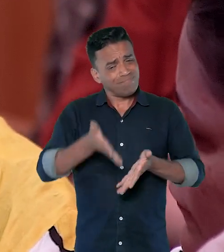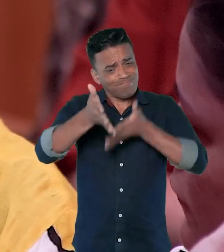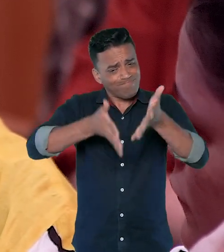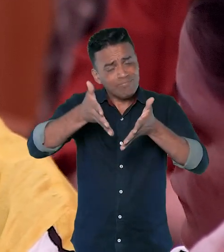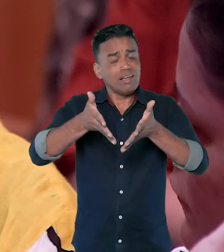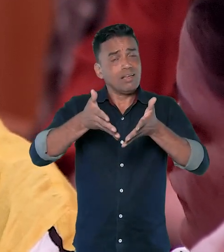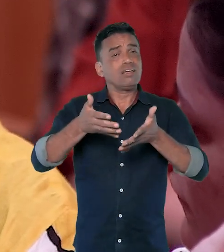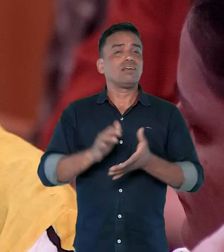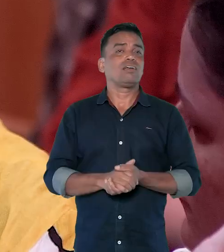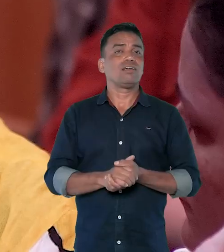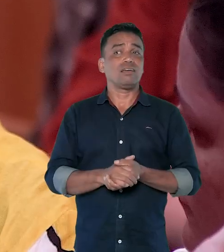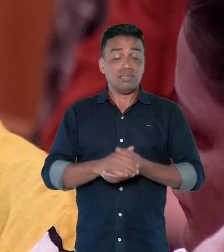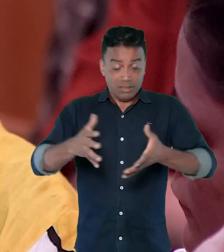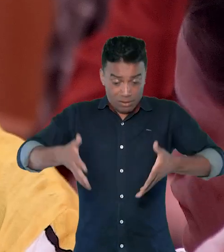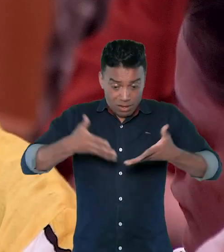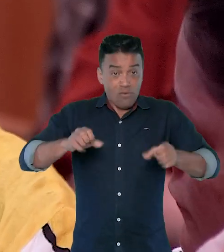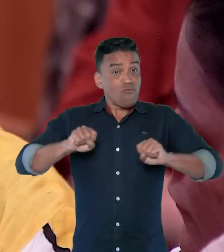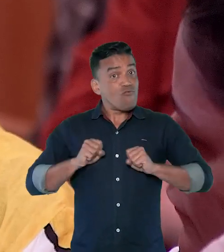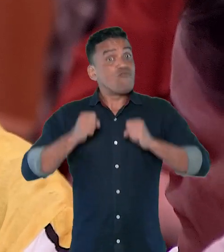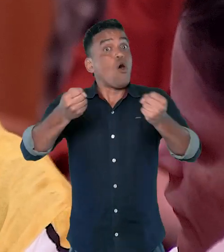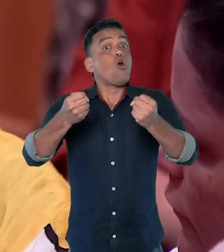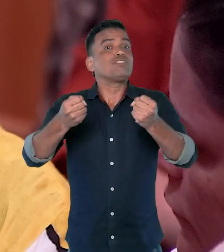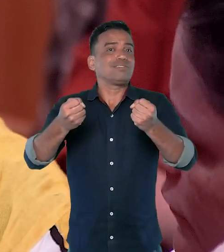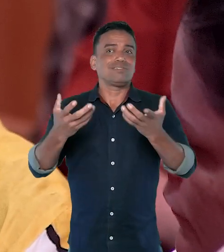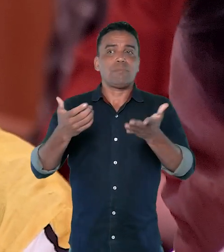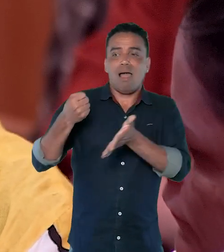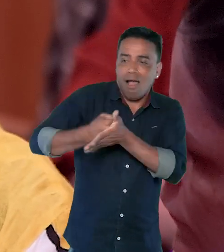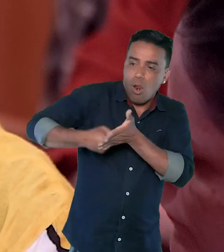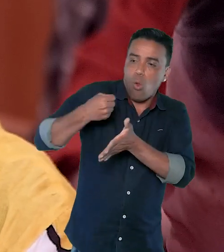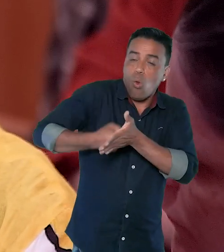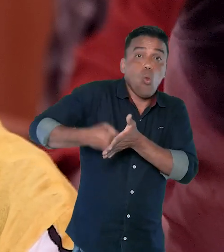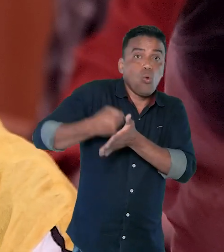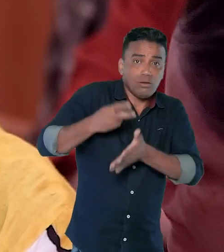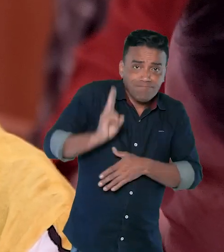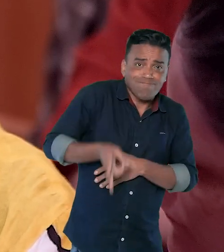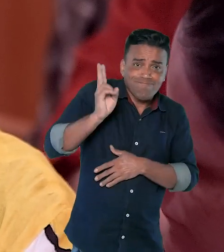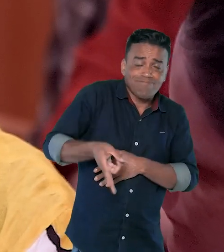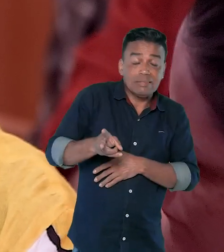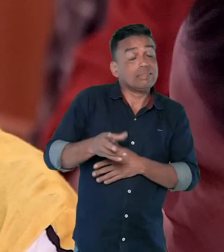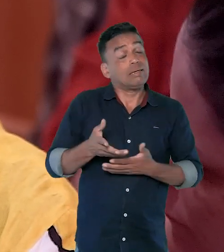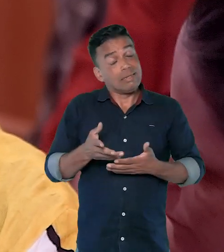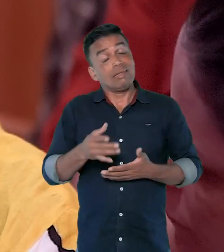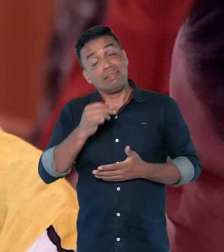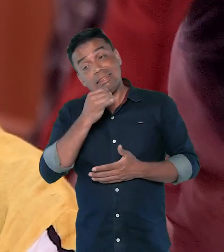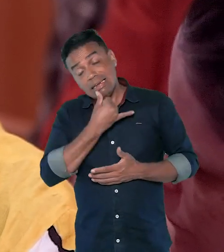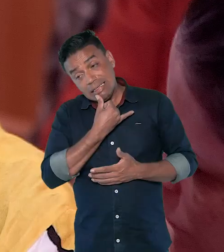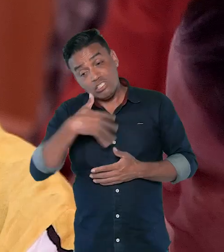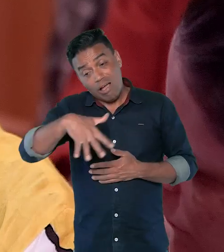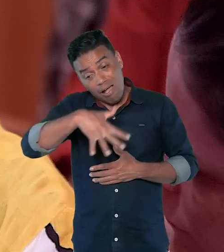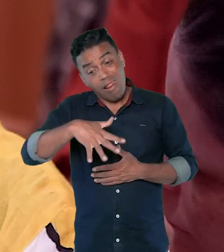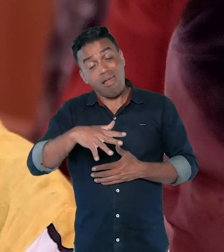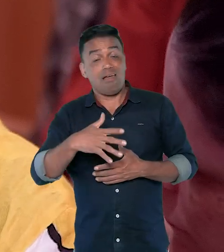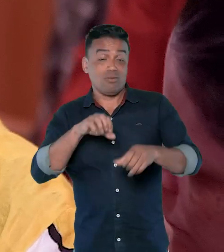onde você ainda tira essa força para lutar, mesmo tendo desacreditado um